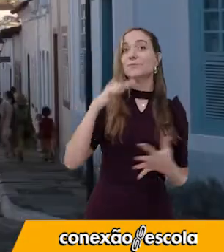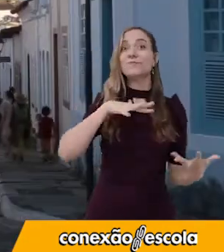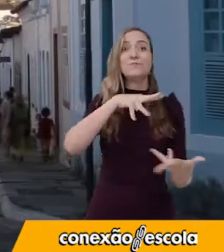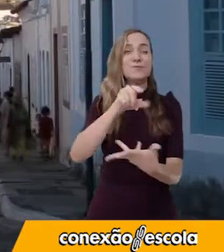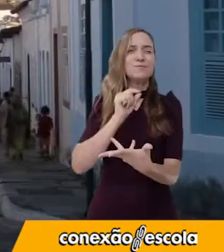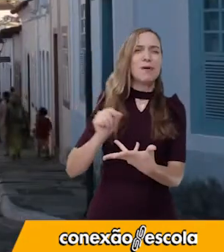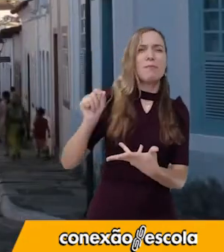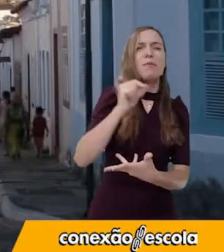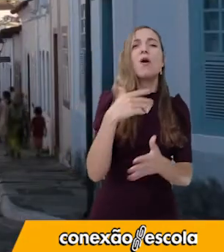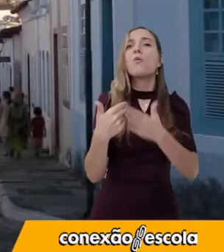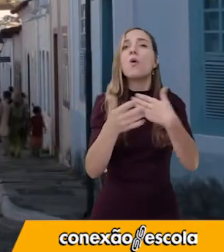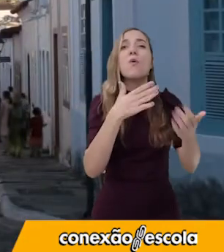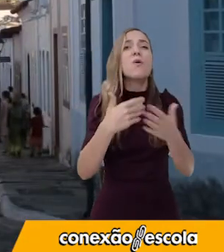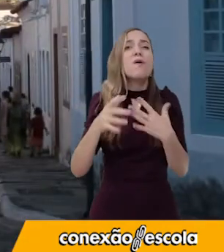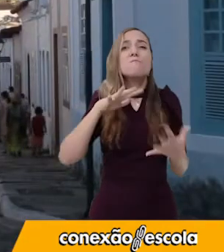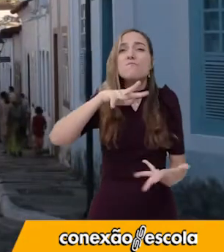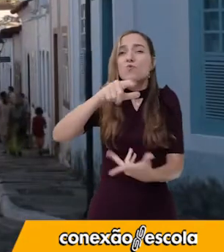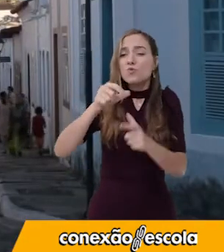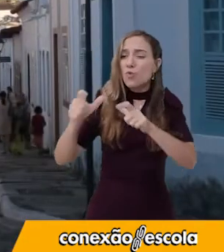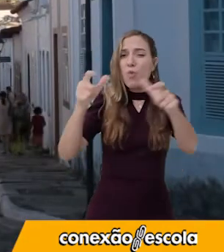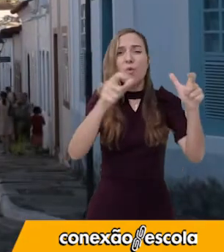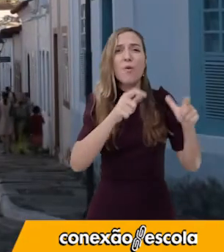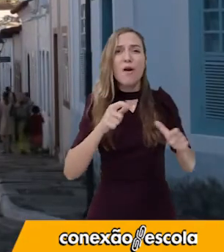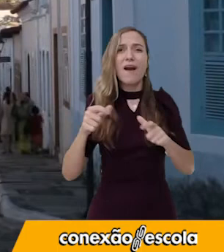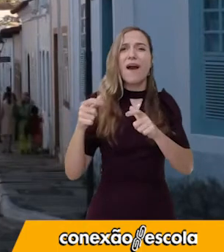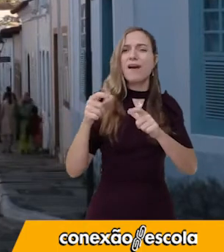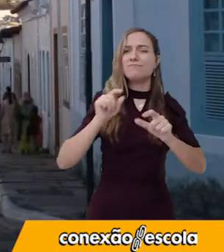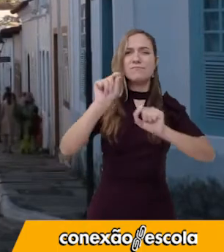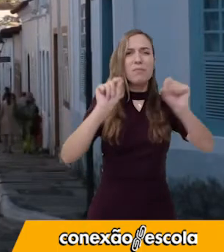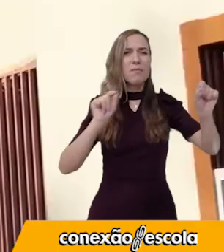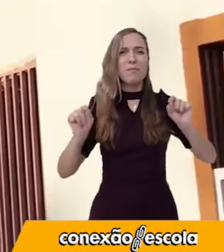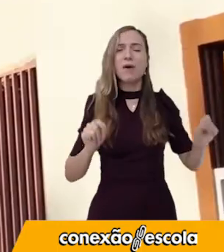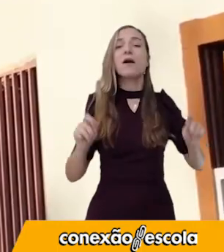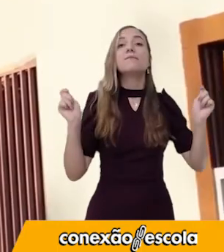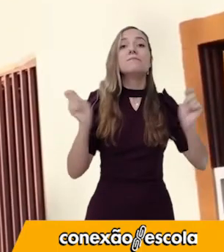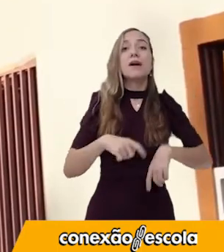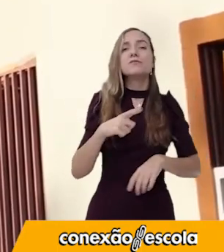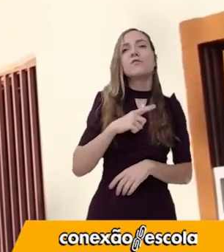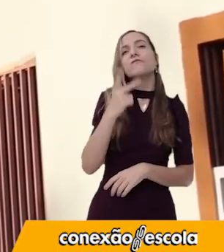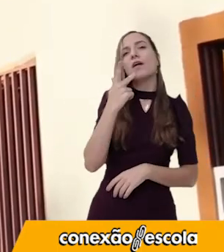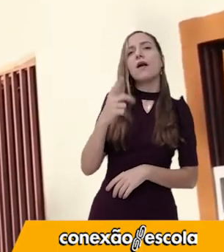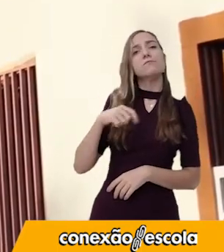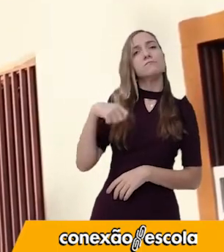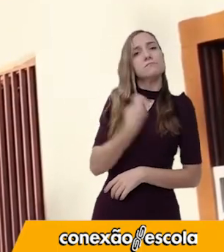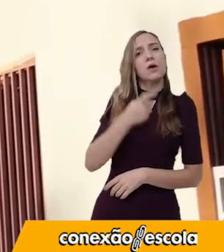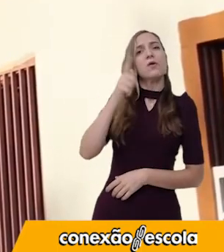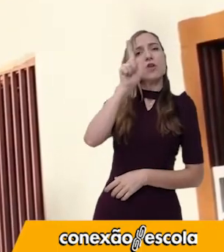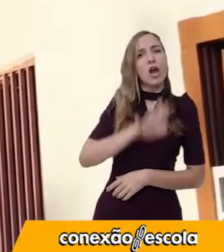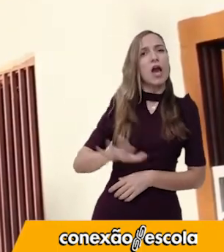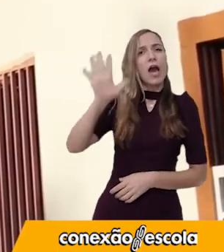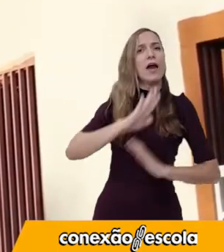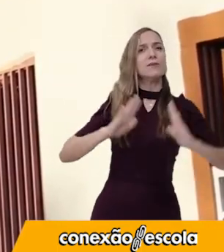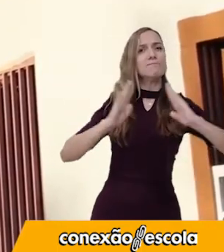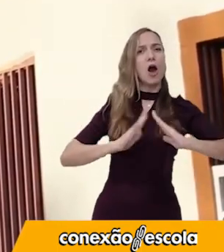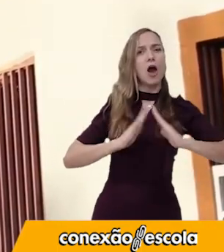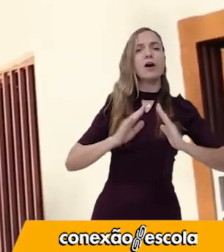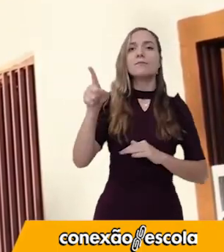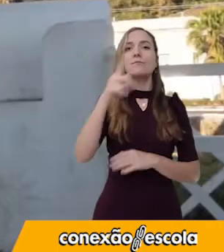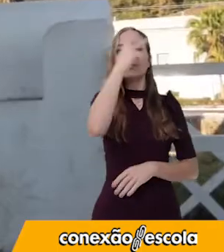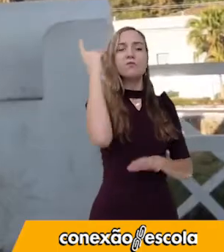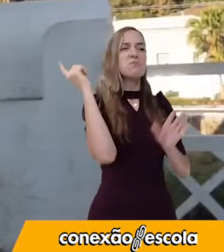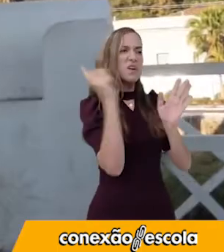mundo. Qualquer lugar do mundo que você vai, você fala, eu sou de Goiás. E as